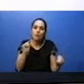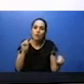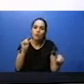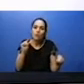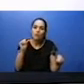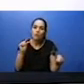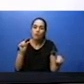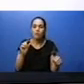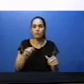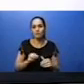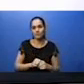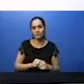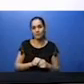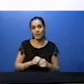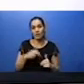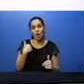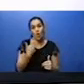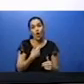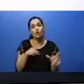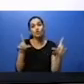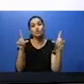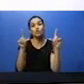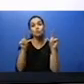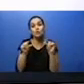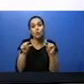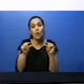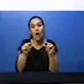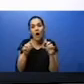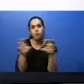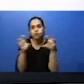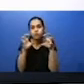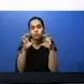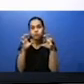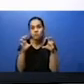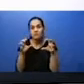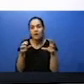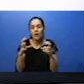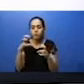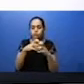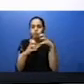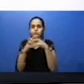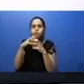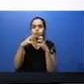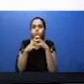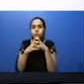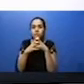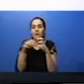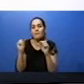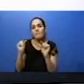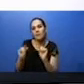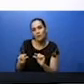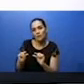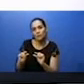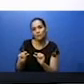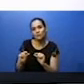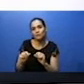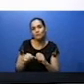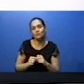diminui, no caso, a agitação dessas partículas. Então, o alimento ele vai ter uma durabilidade